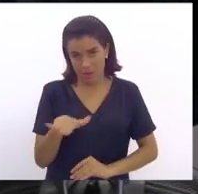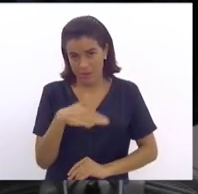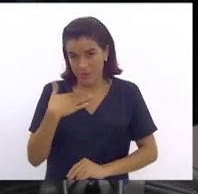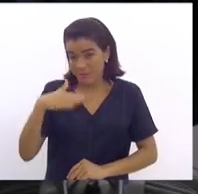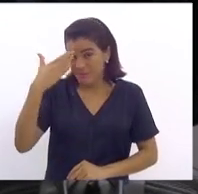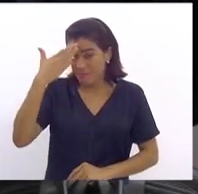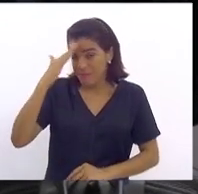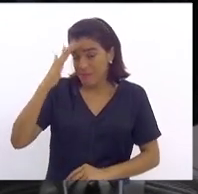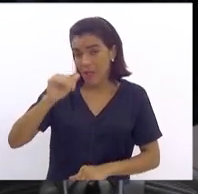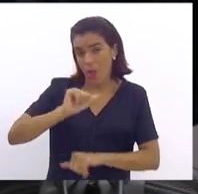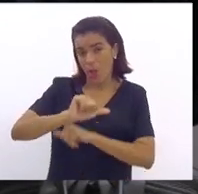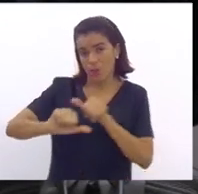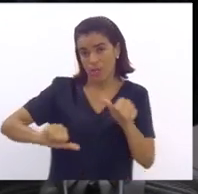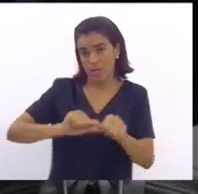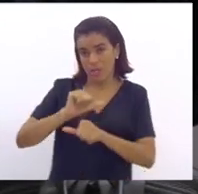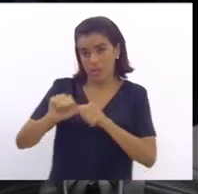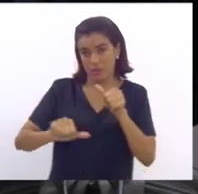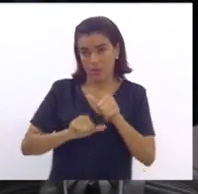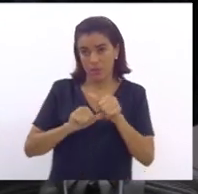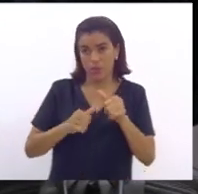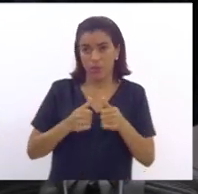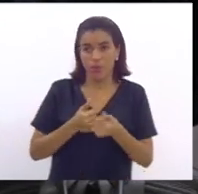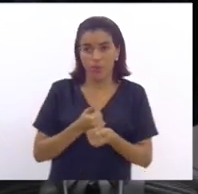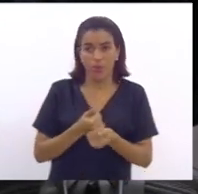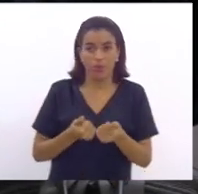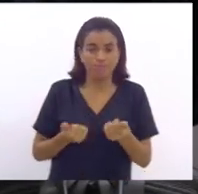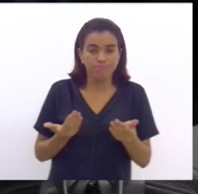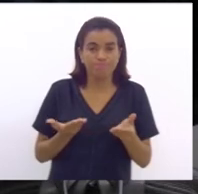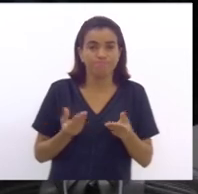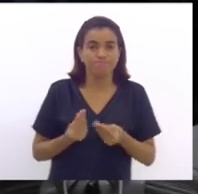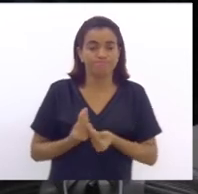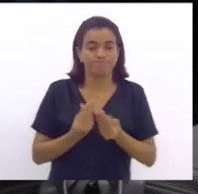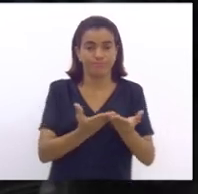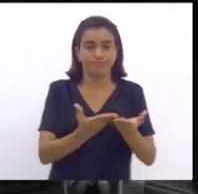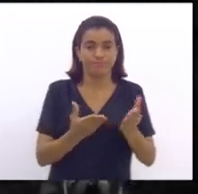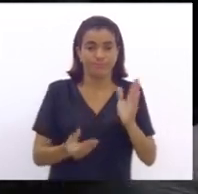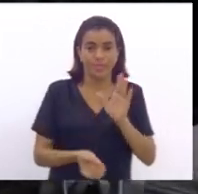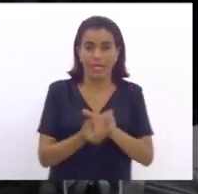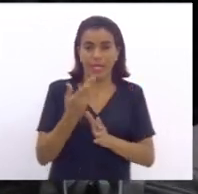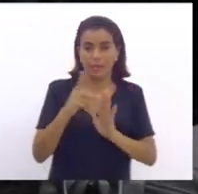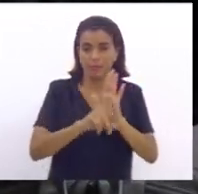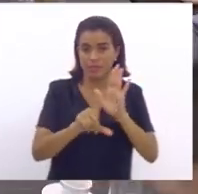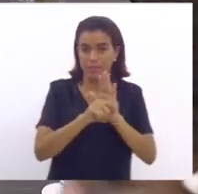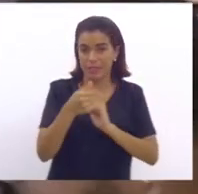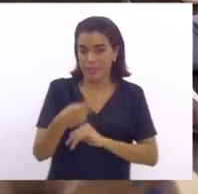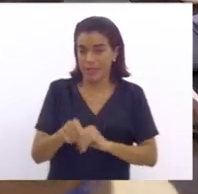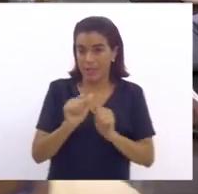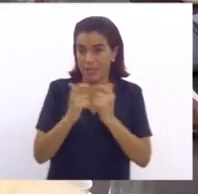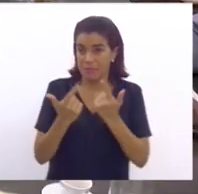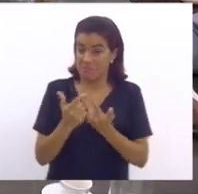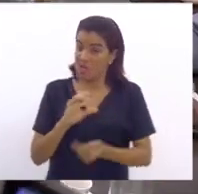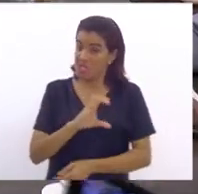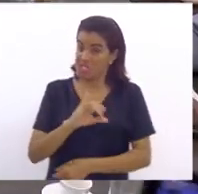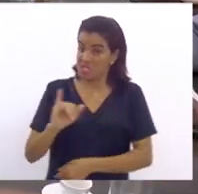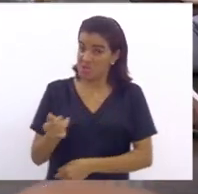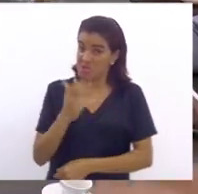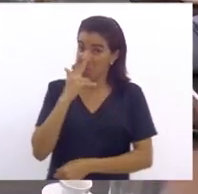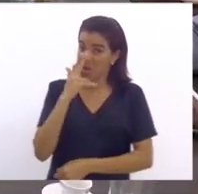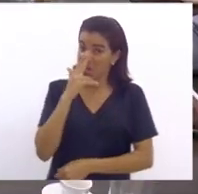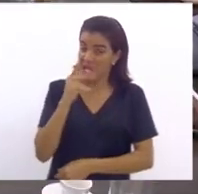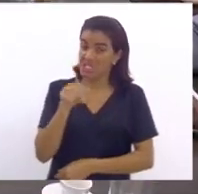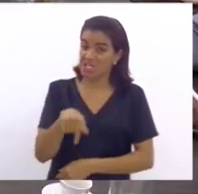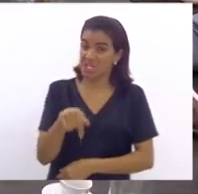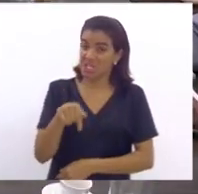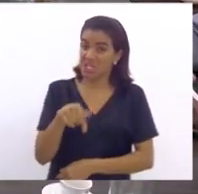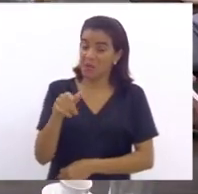desse projeto que eu estou colocando aqui na casa. Obrigado. Perfeito. Essa CCJ está se tornando República de Nova Iguaçu, né?